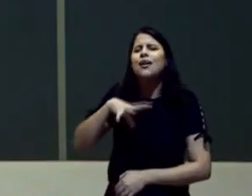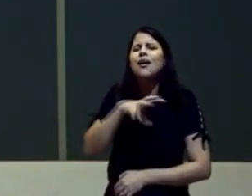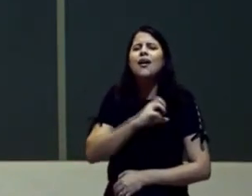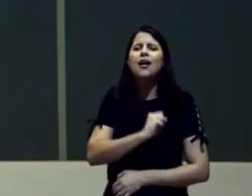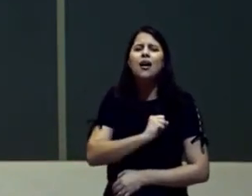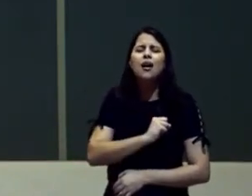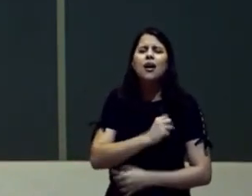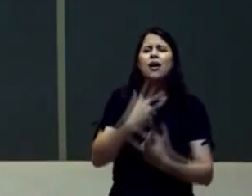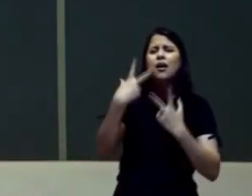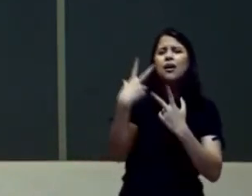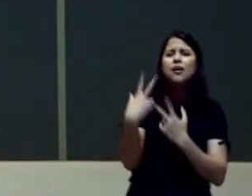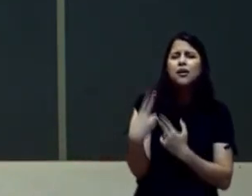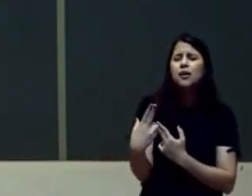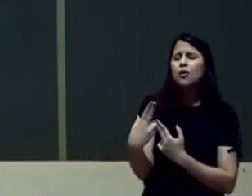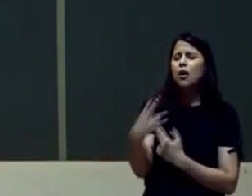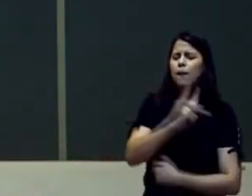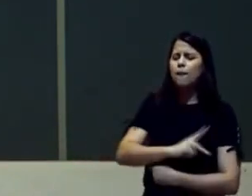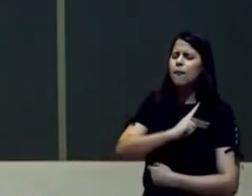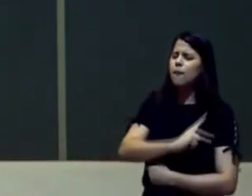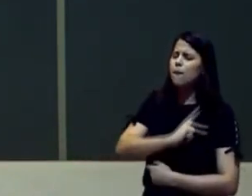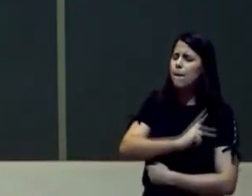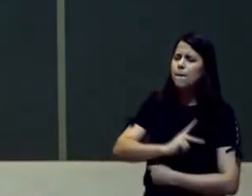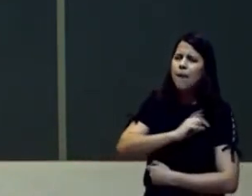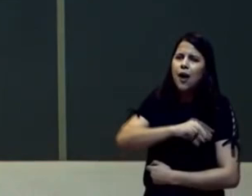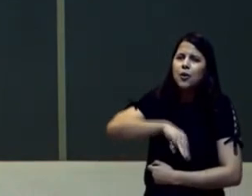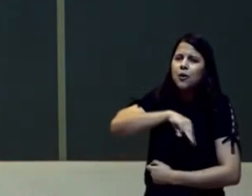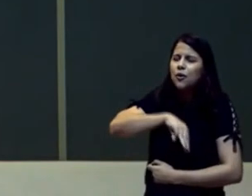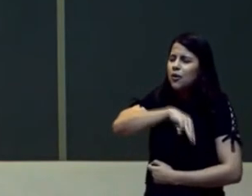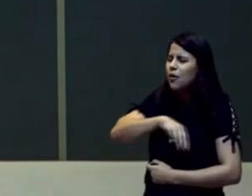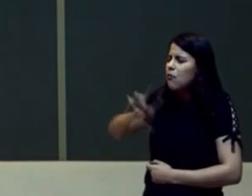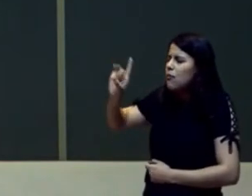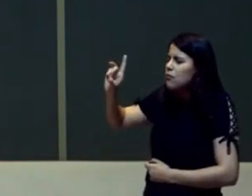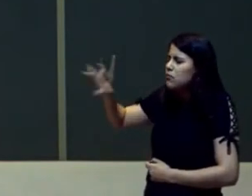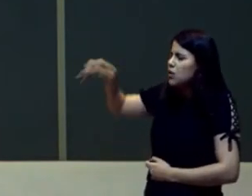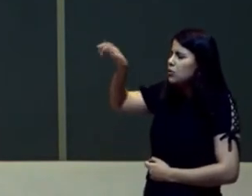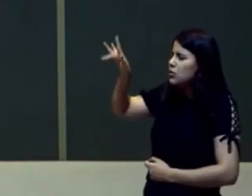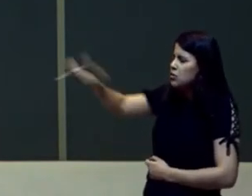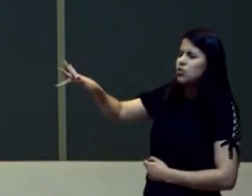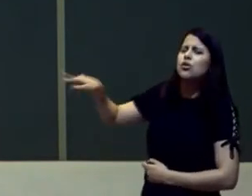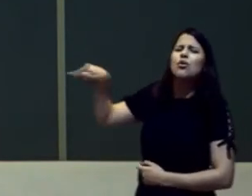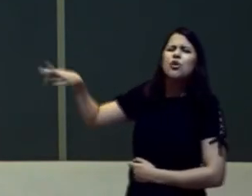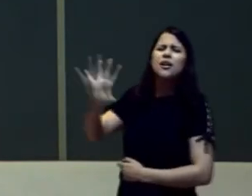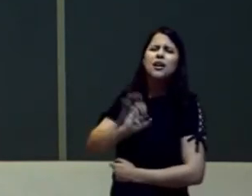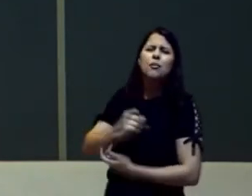Timóteo, plantamos a alma missionária, aleluia, na vida de cada crente que está nos escutando.